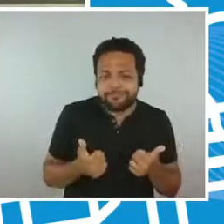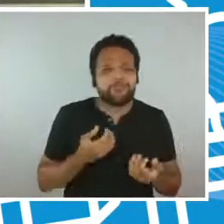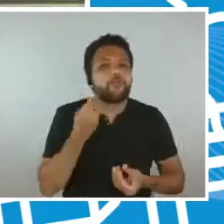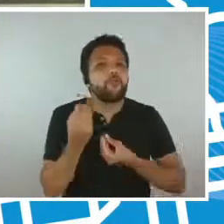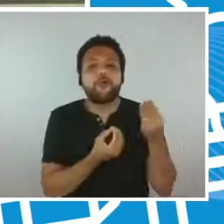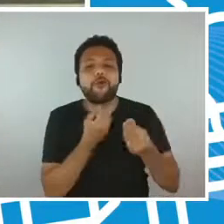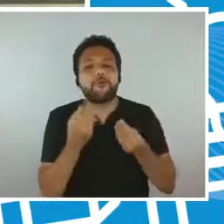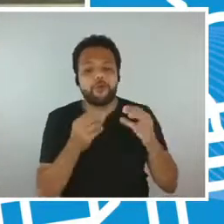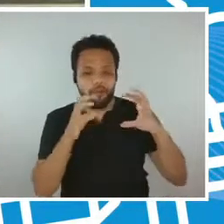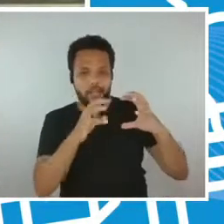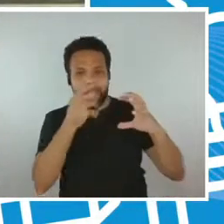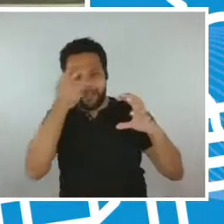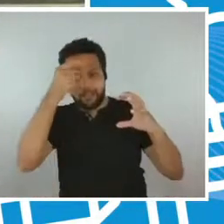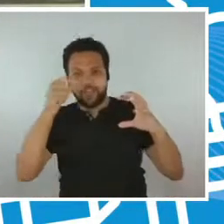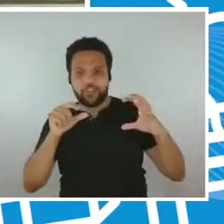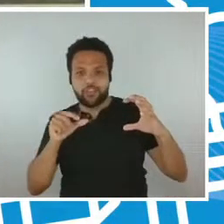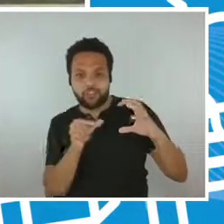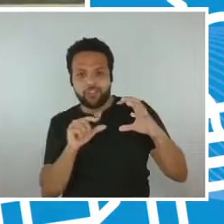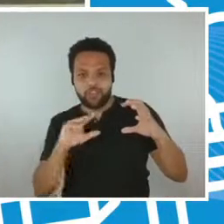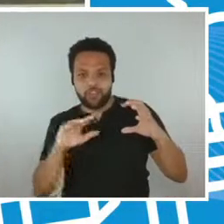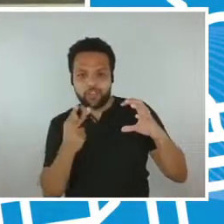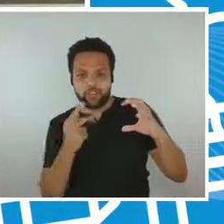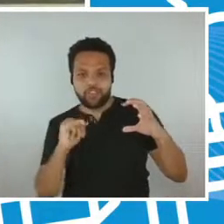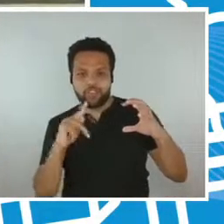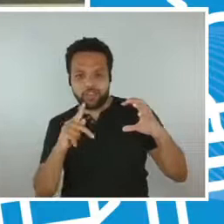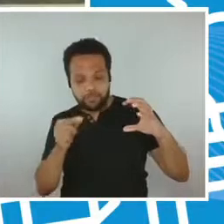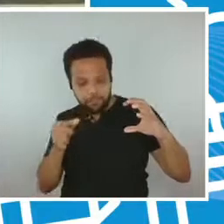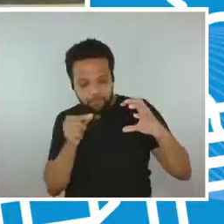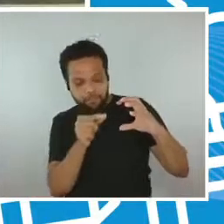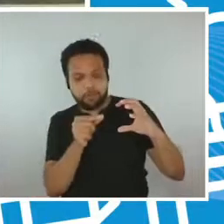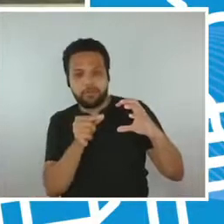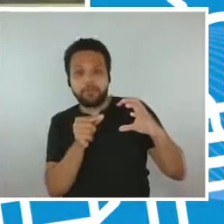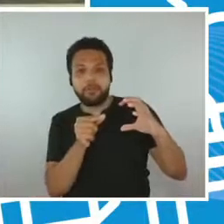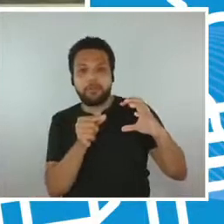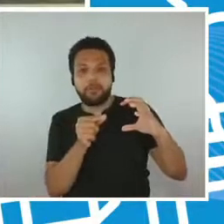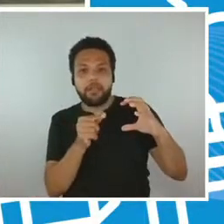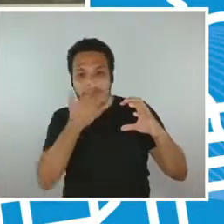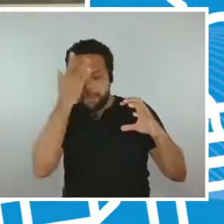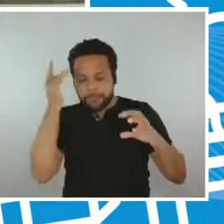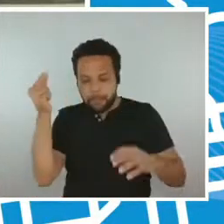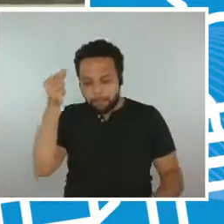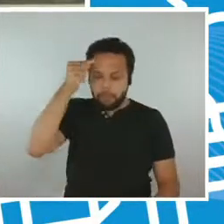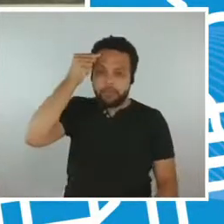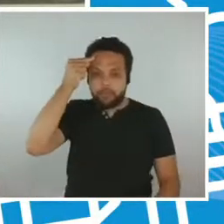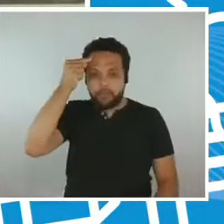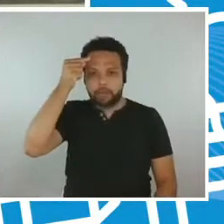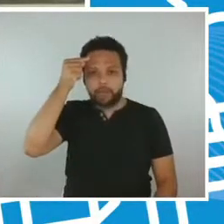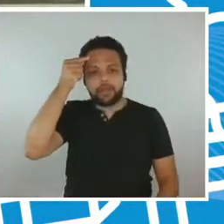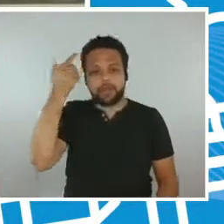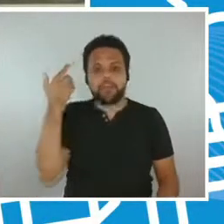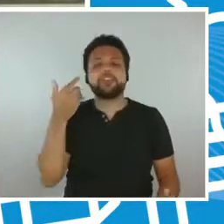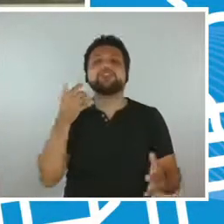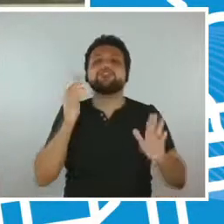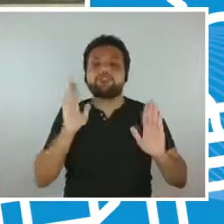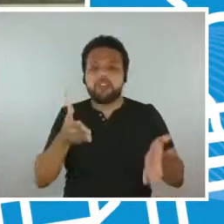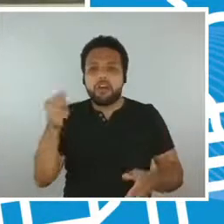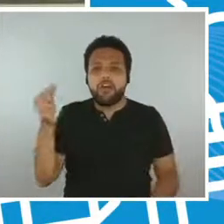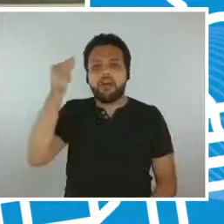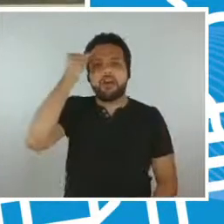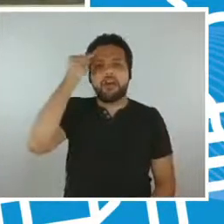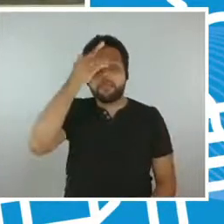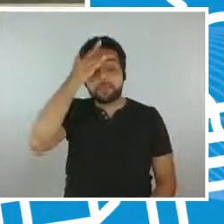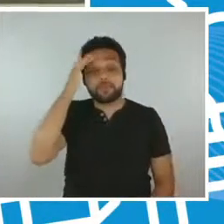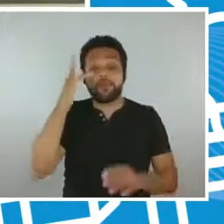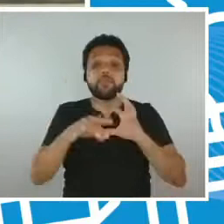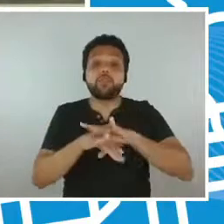pode trazer para a pessoa que tem um chip implantado? Já se implanta chips para pessoas com doença de Parkinson, por